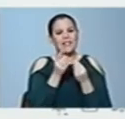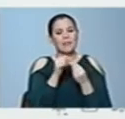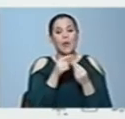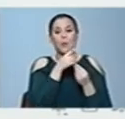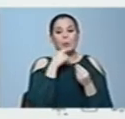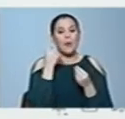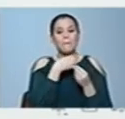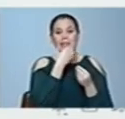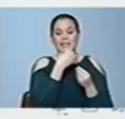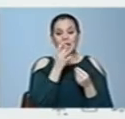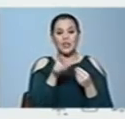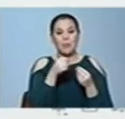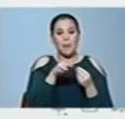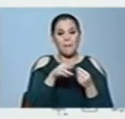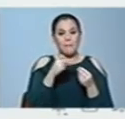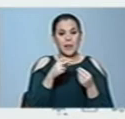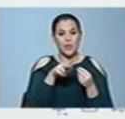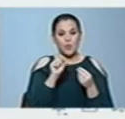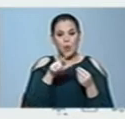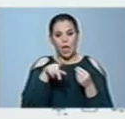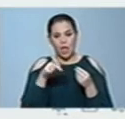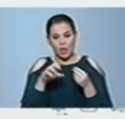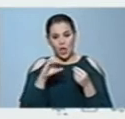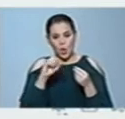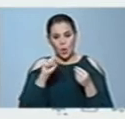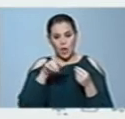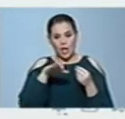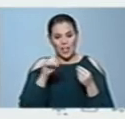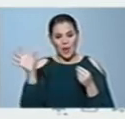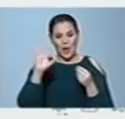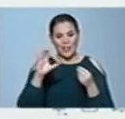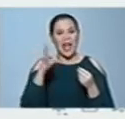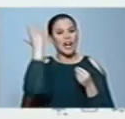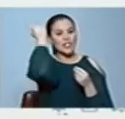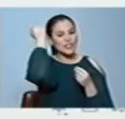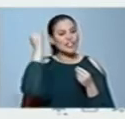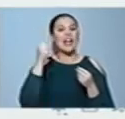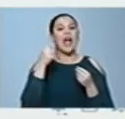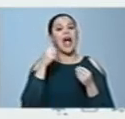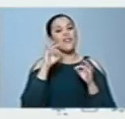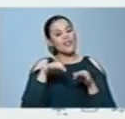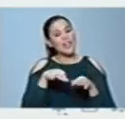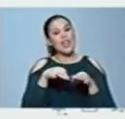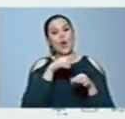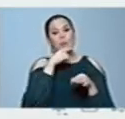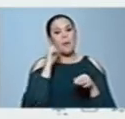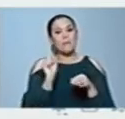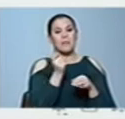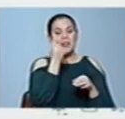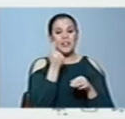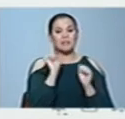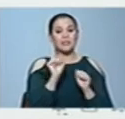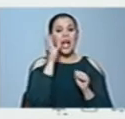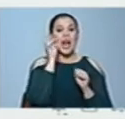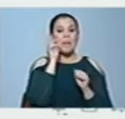maçã depois a manuela que o ajude nos a max nagl acabou e agora fazer um pouco mais aí caramelo e pela primeira vez que ela não foi por mim